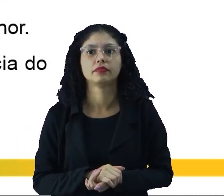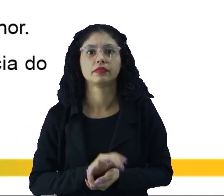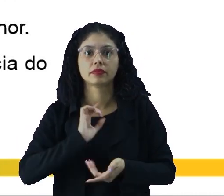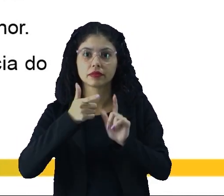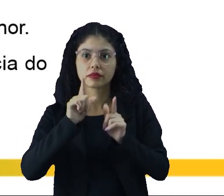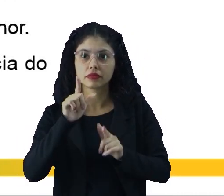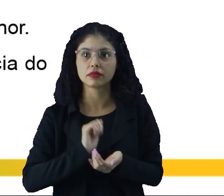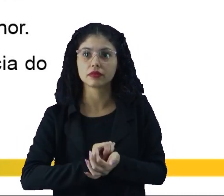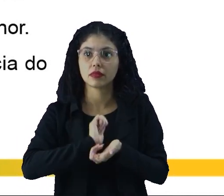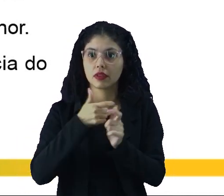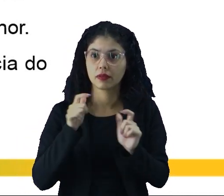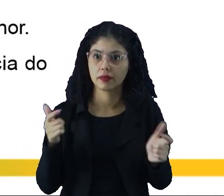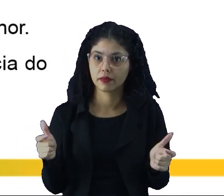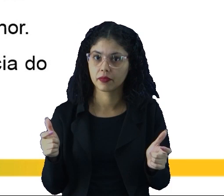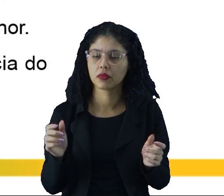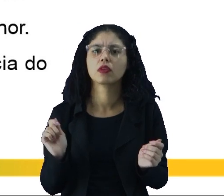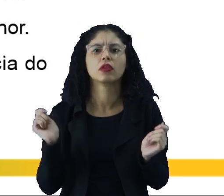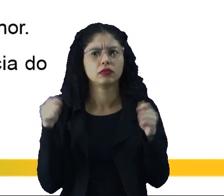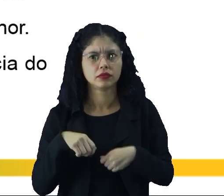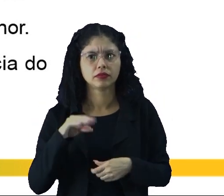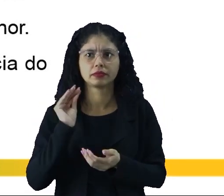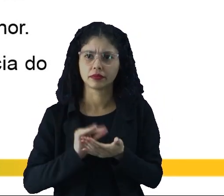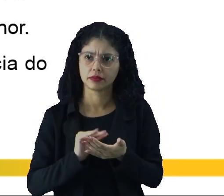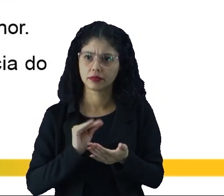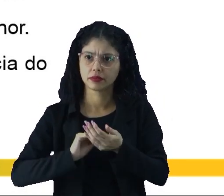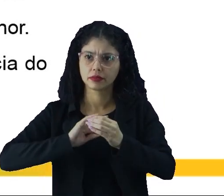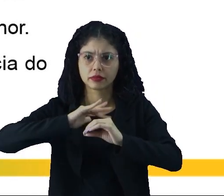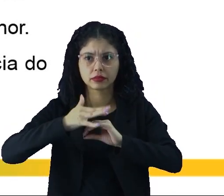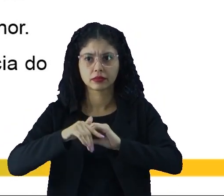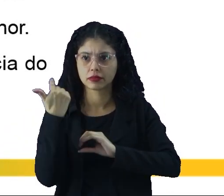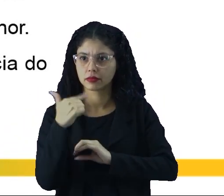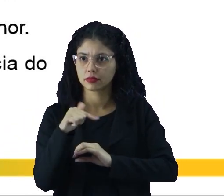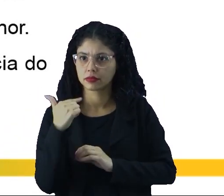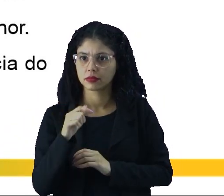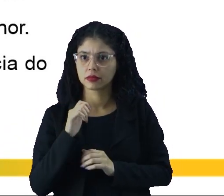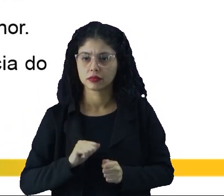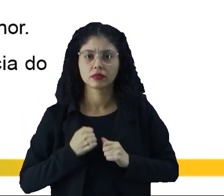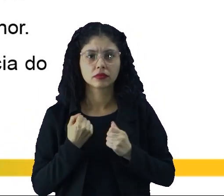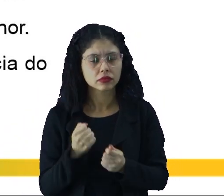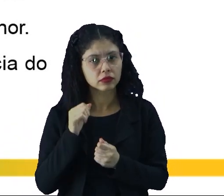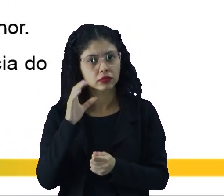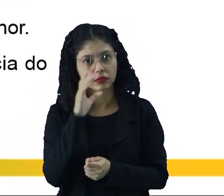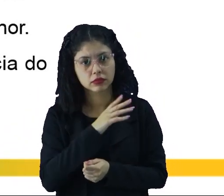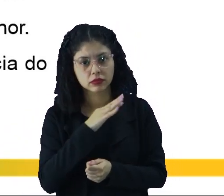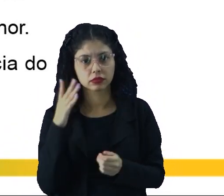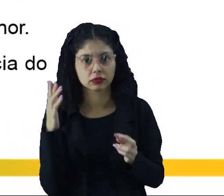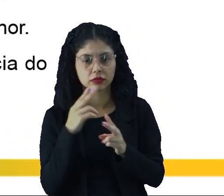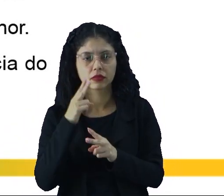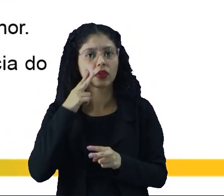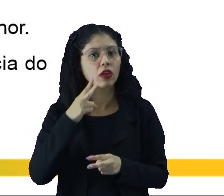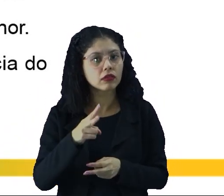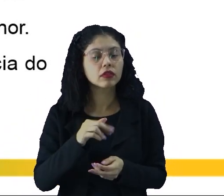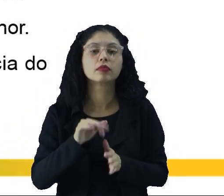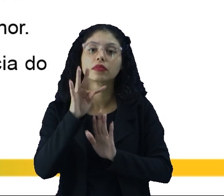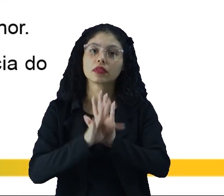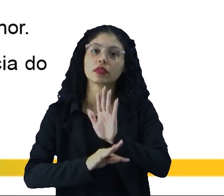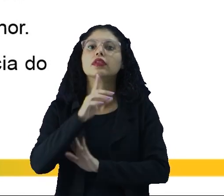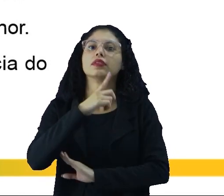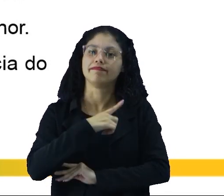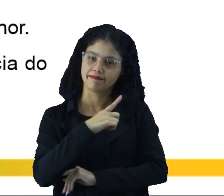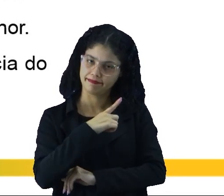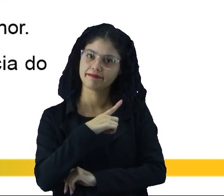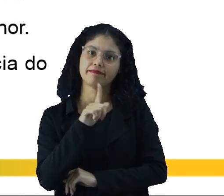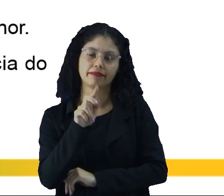Na letra E diz o quê? Maior, pois na ausência de atmosfera não há resistência do ar. Mas nós vimos no texto que